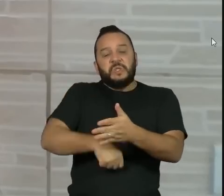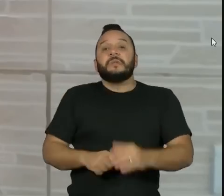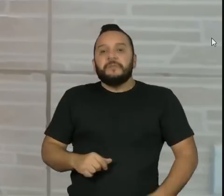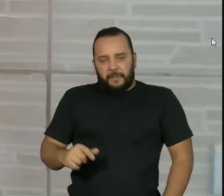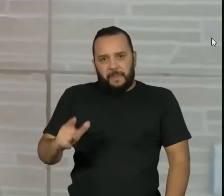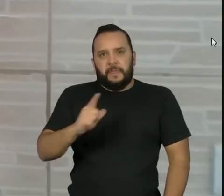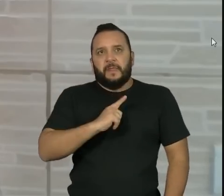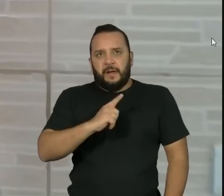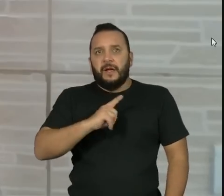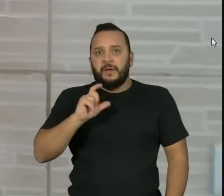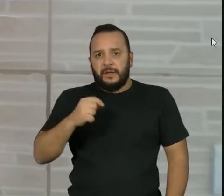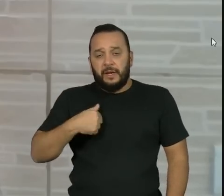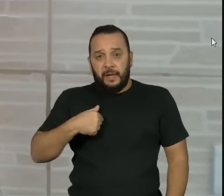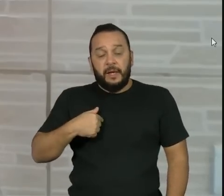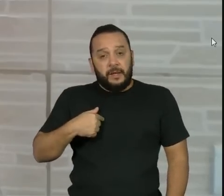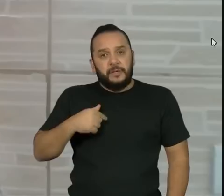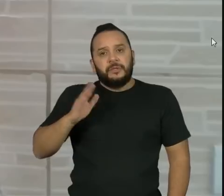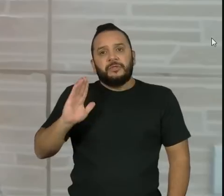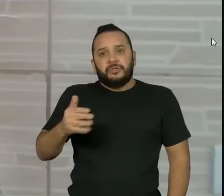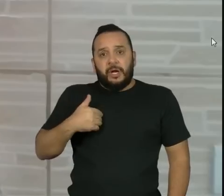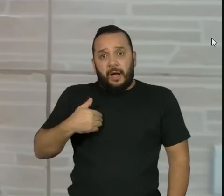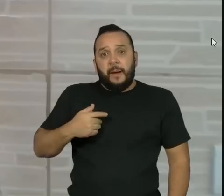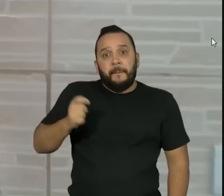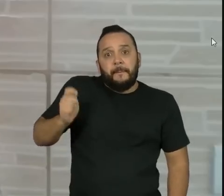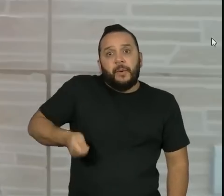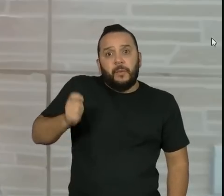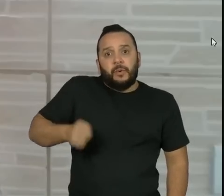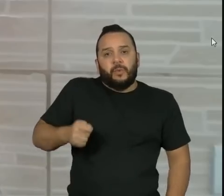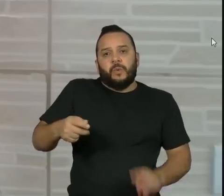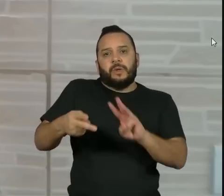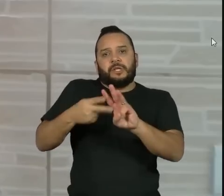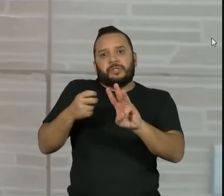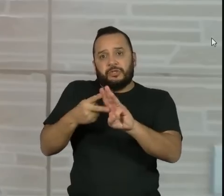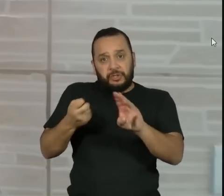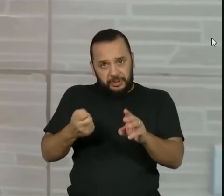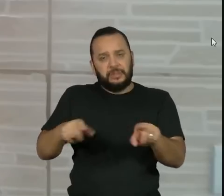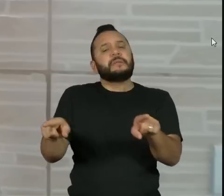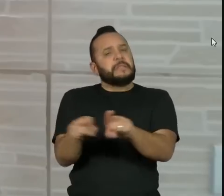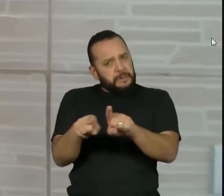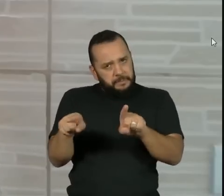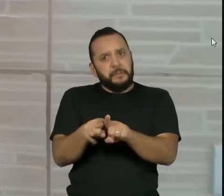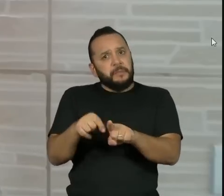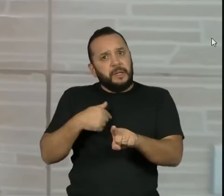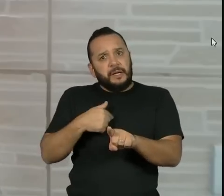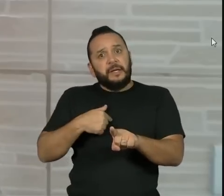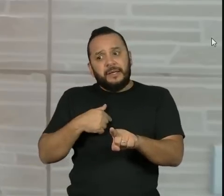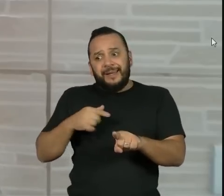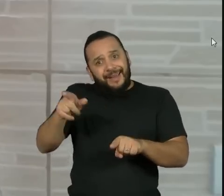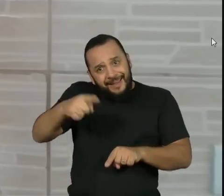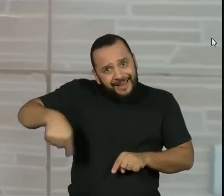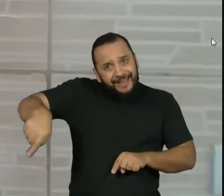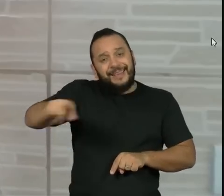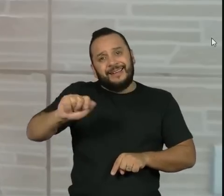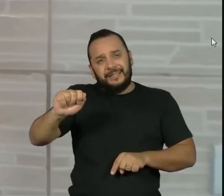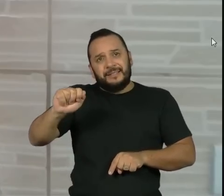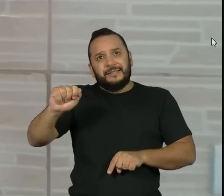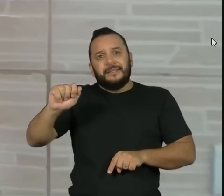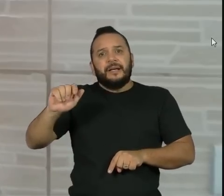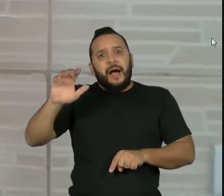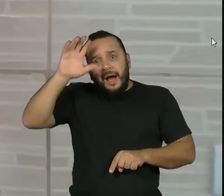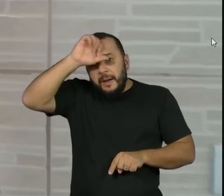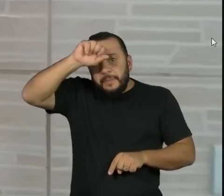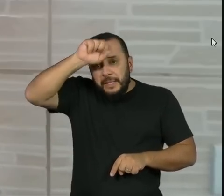legais populares indígenas, é uma formação, né, que busca atuar sobre o